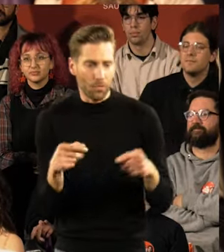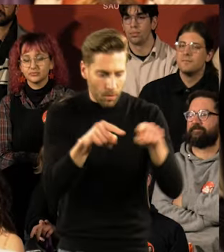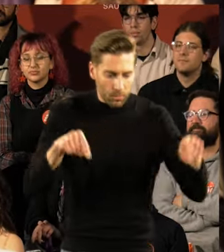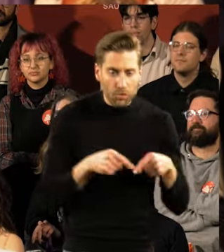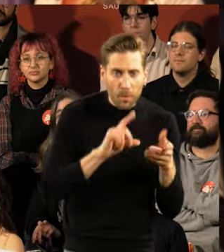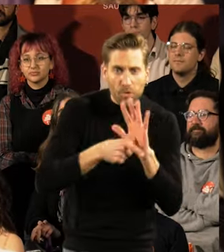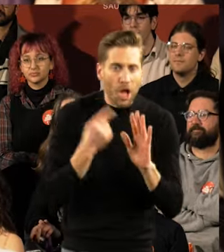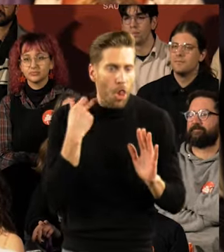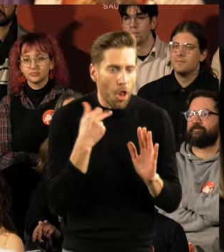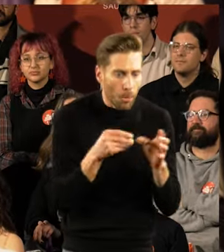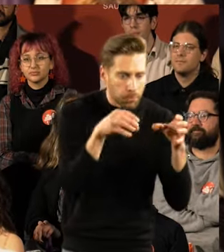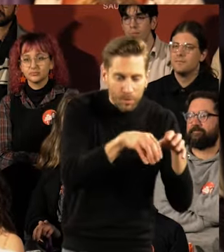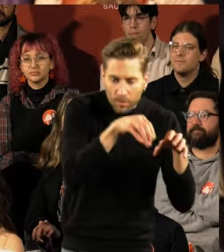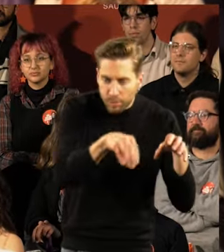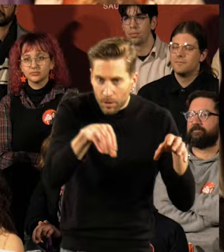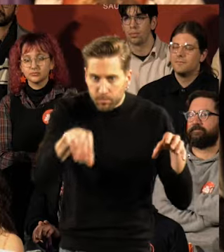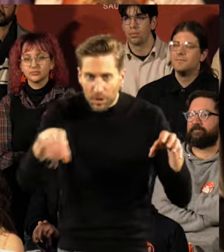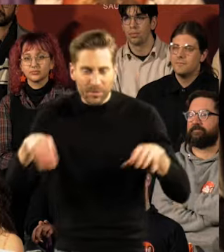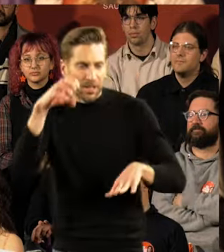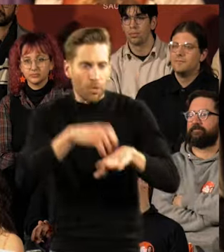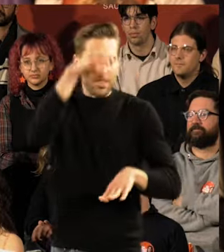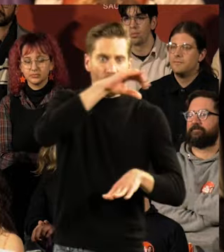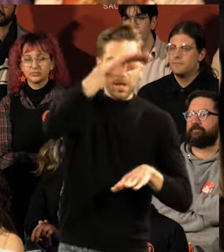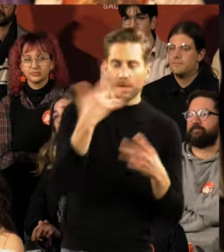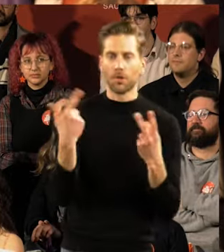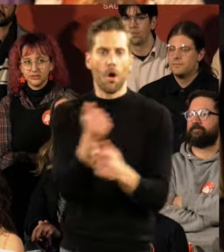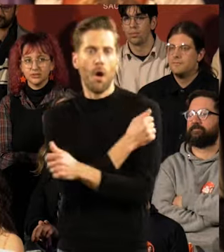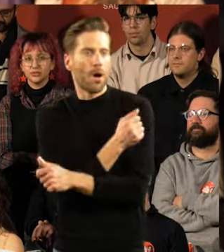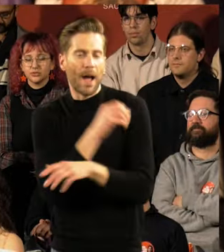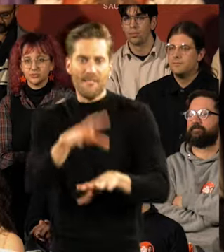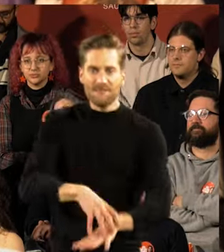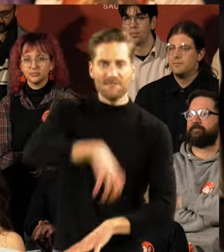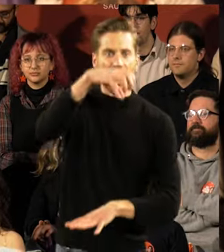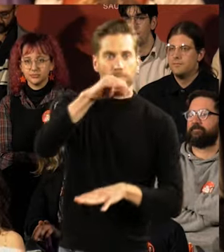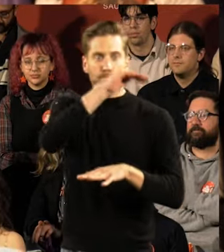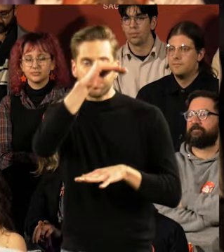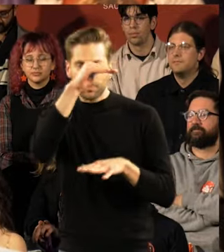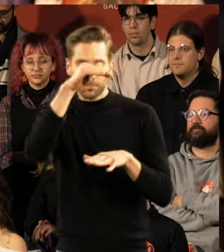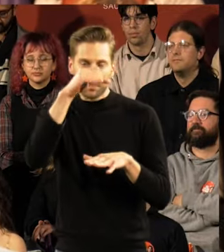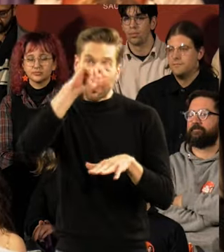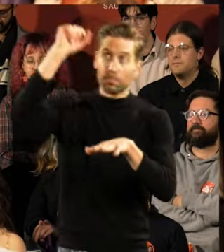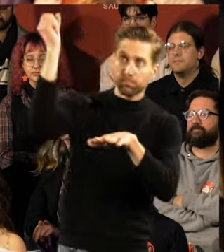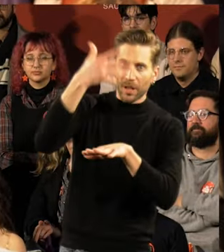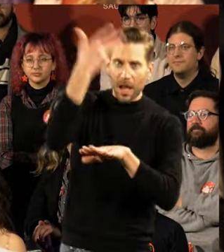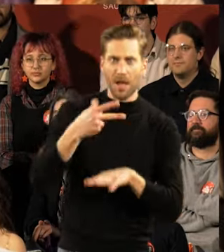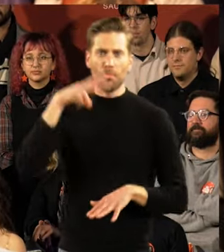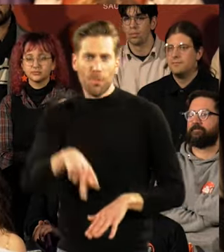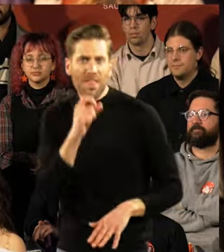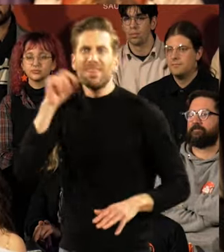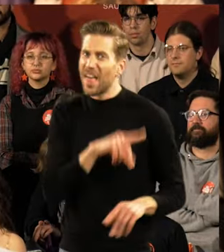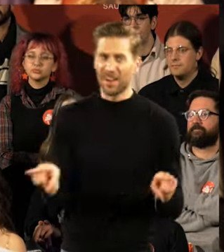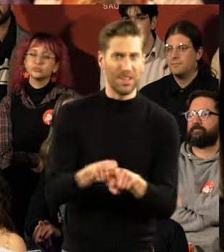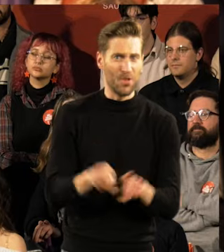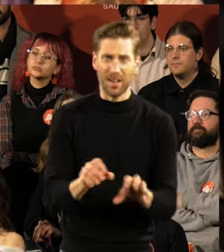pequenos projetos instalados em edifícios industriais, comerciais, residenciais, também em Portugal isso pode ser feito. Em Portugal,